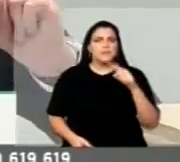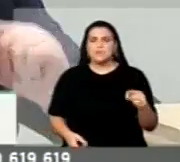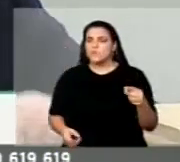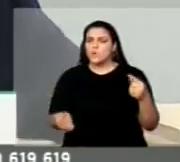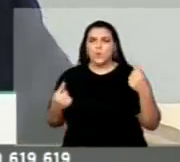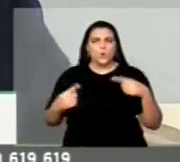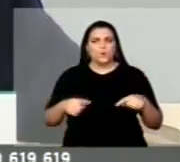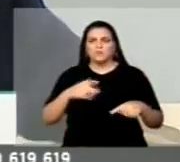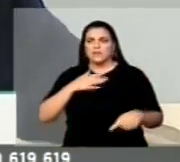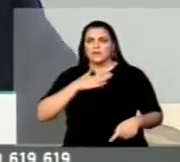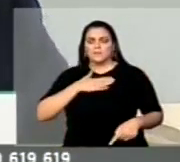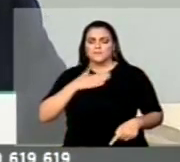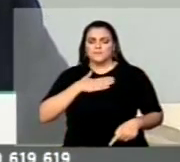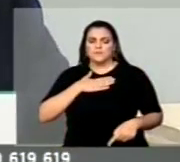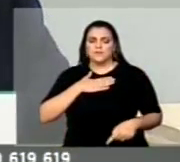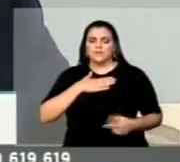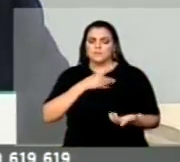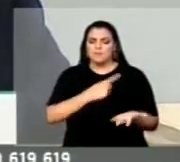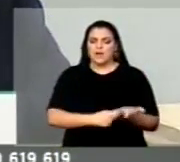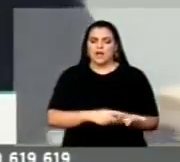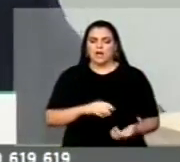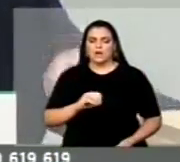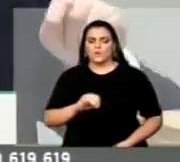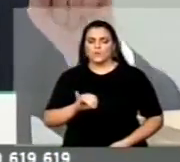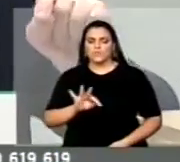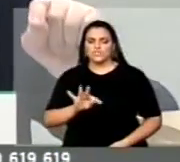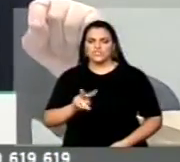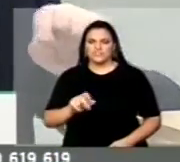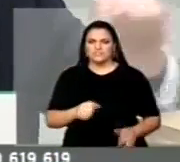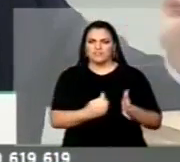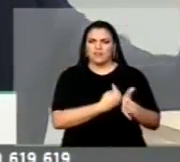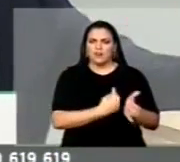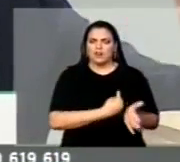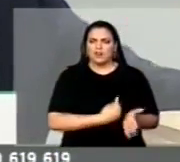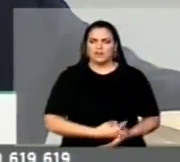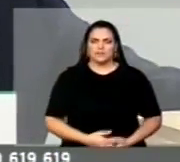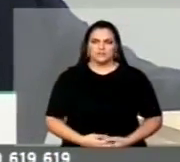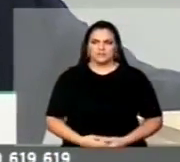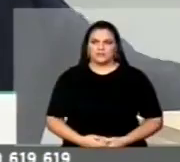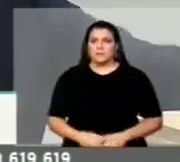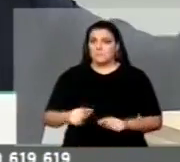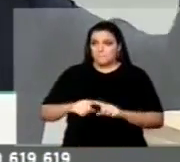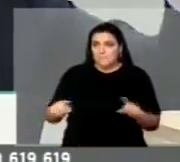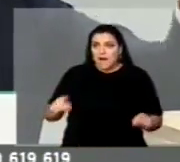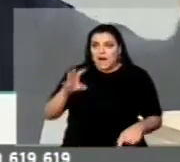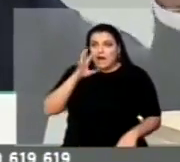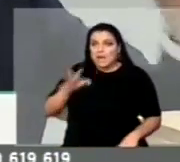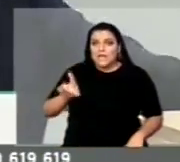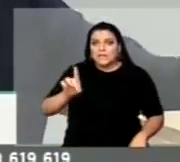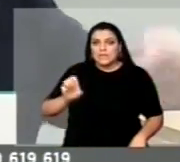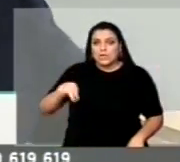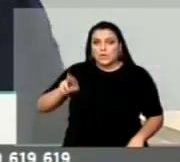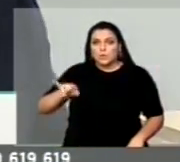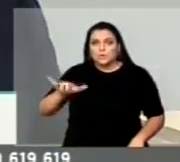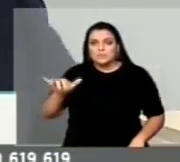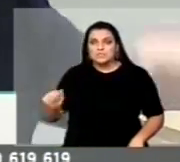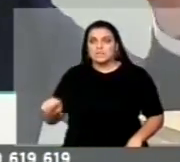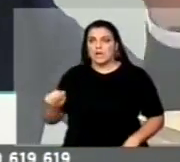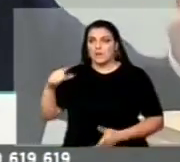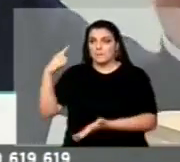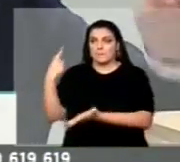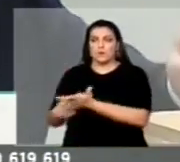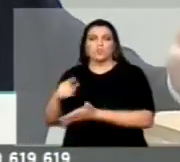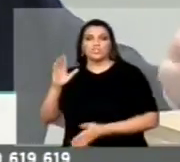que tenha sido requerida a minha oitiva. A denúncia foi feita com oitiva marcada. Foram pedir o inquérito de volta à Polícia Federal,